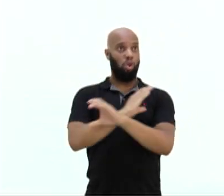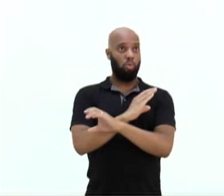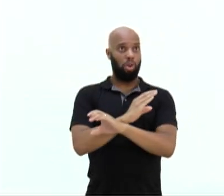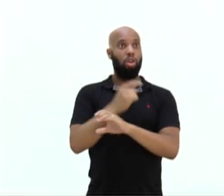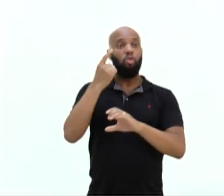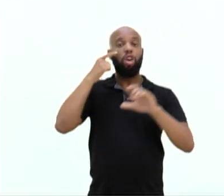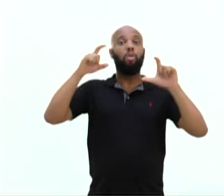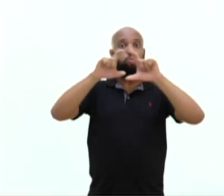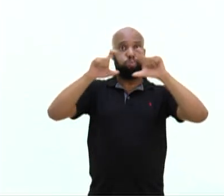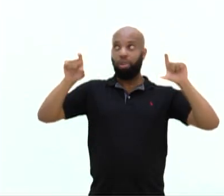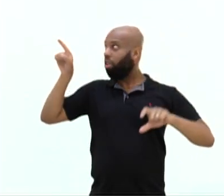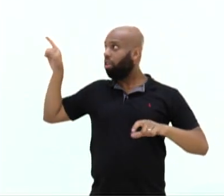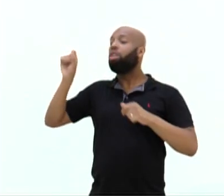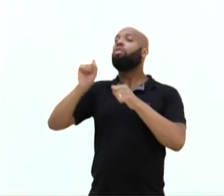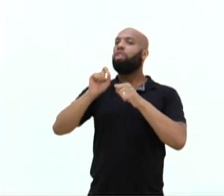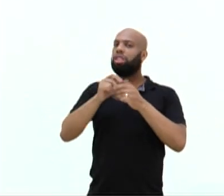cartesiano.